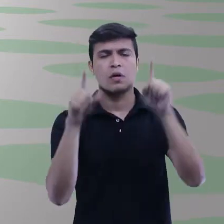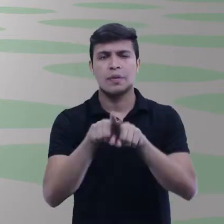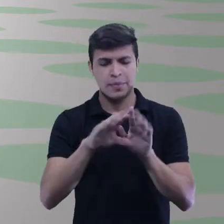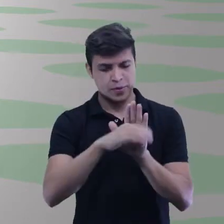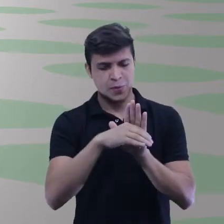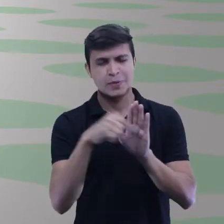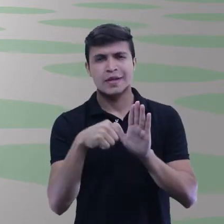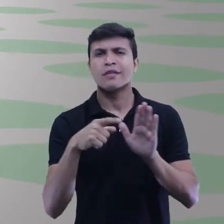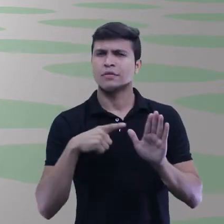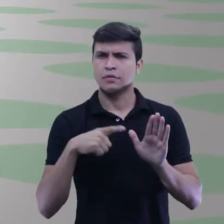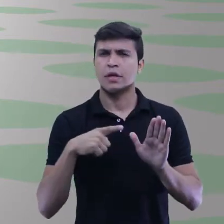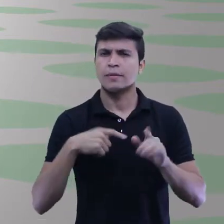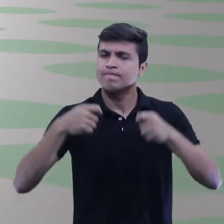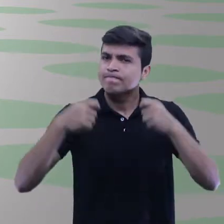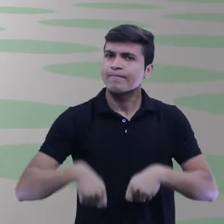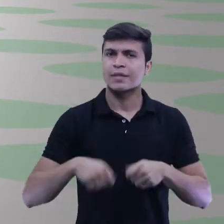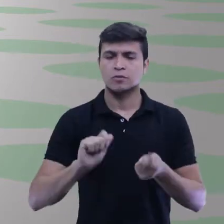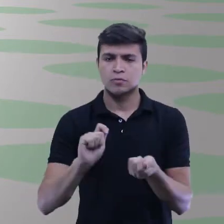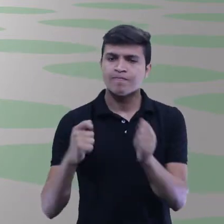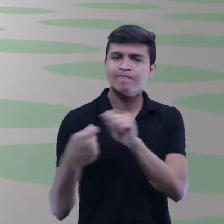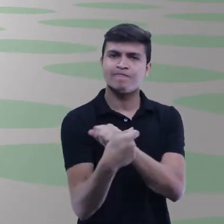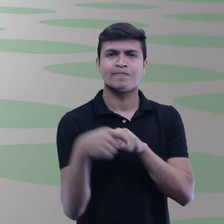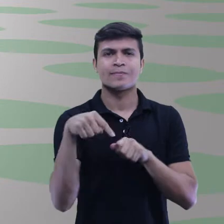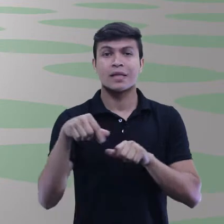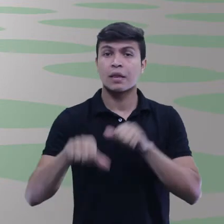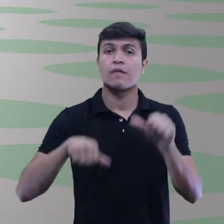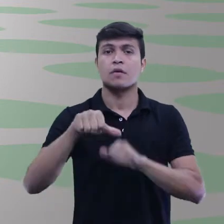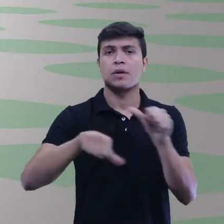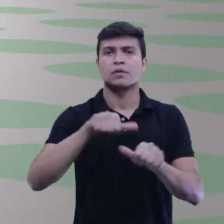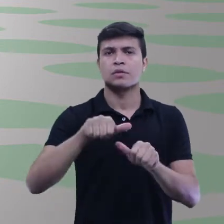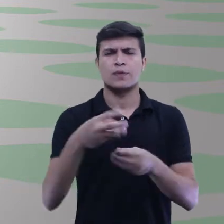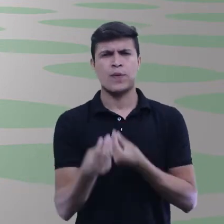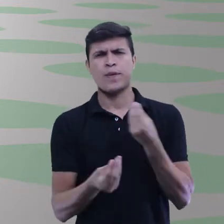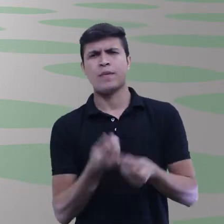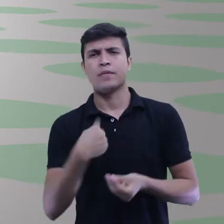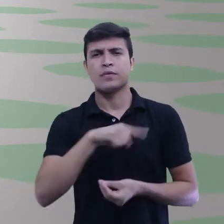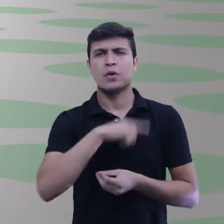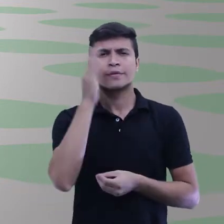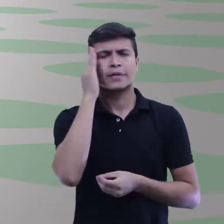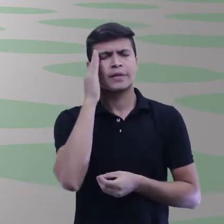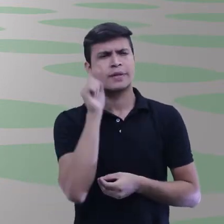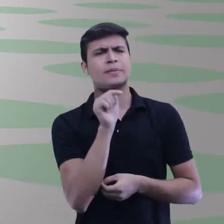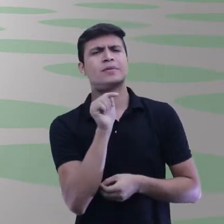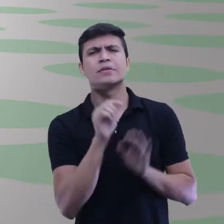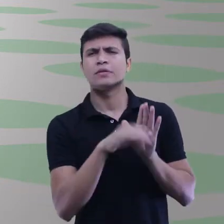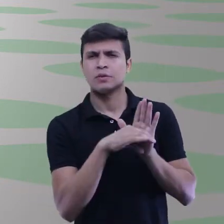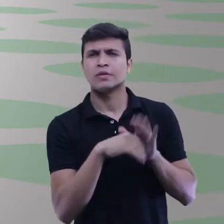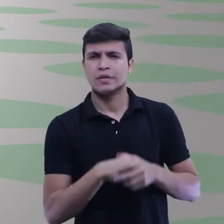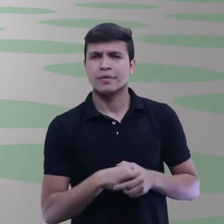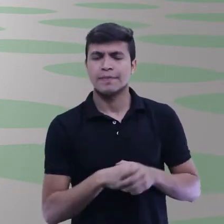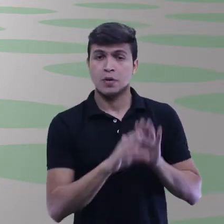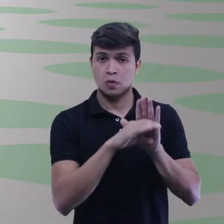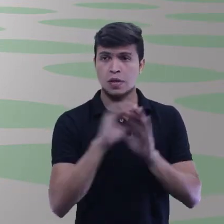conceitos, traz a necessidade de adaptação e modificação na maneira de como compreendemos a formação dos mesmos.